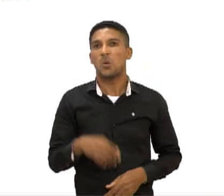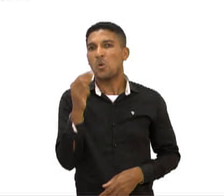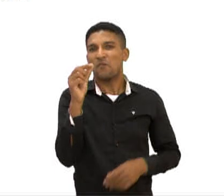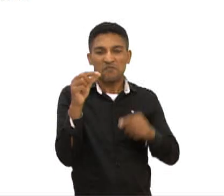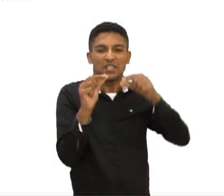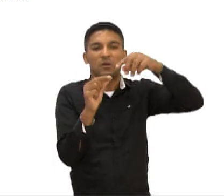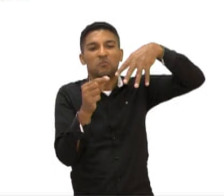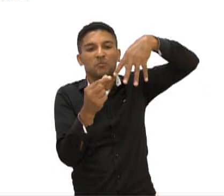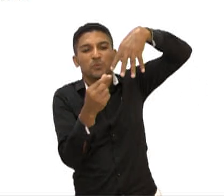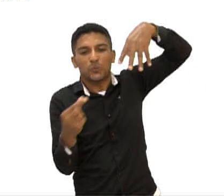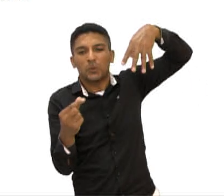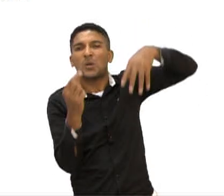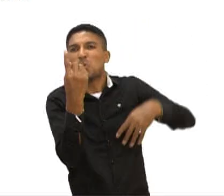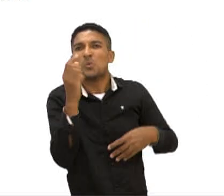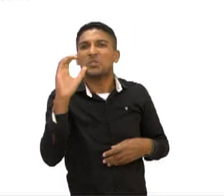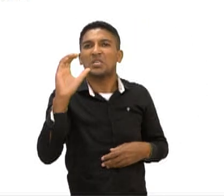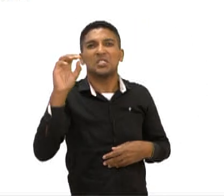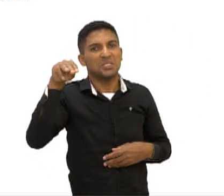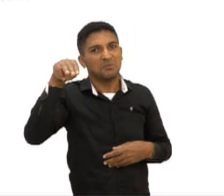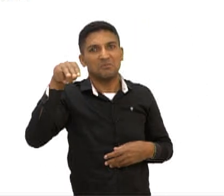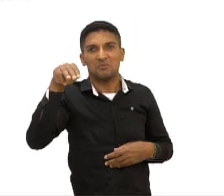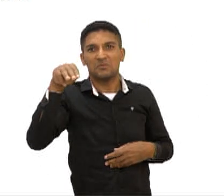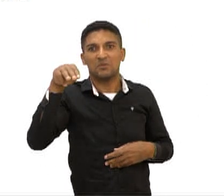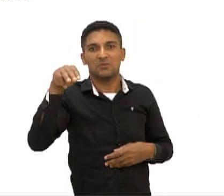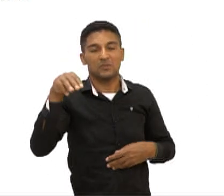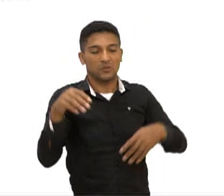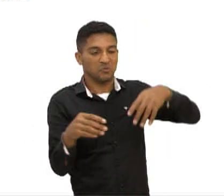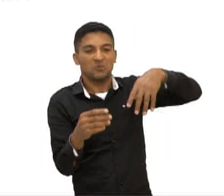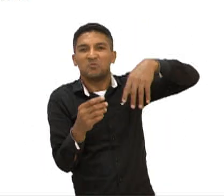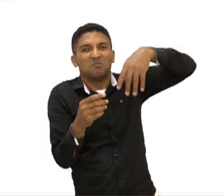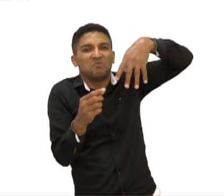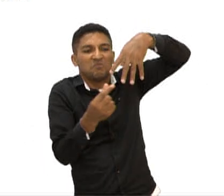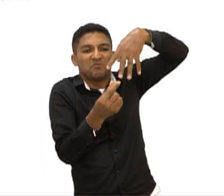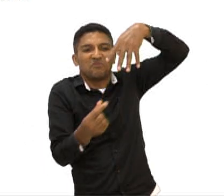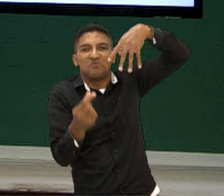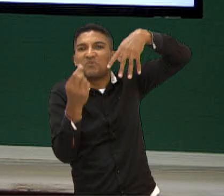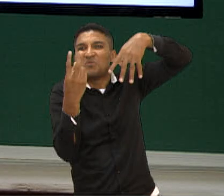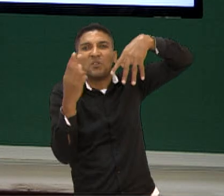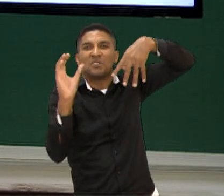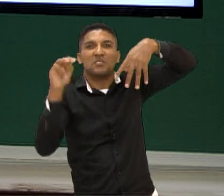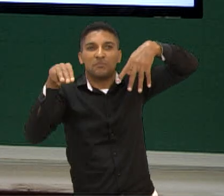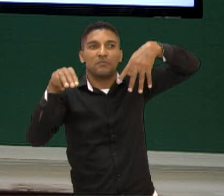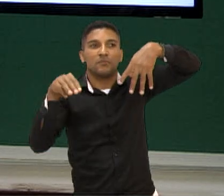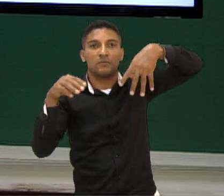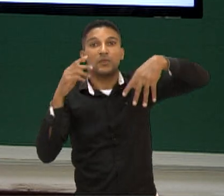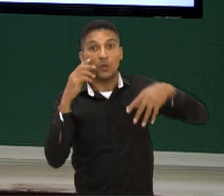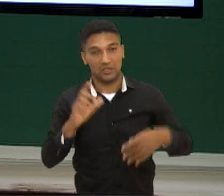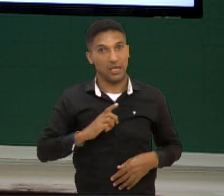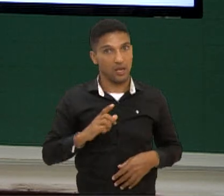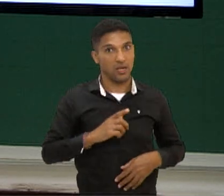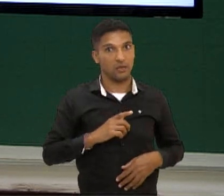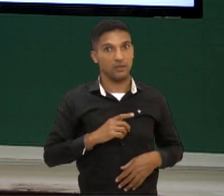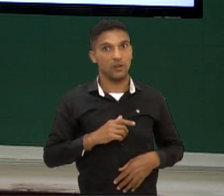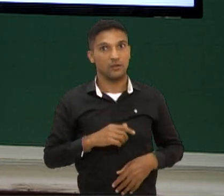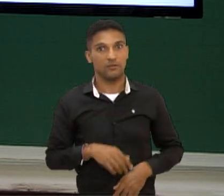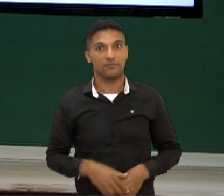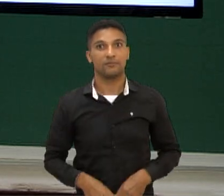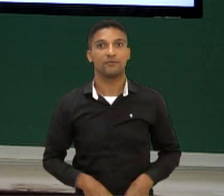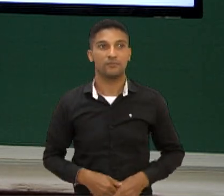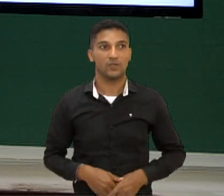serão utilizadas para as evoluções da dança. Então as pessoas se posicionam, cada uma com sua fita, e